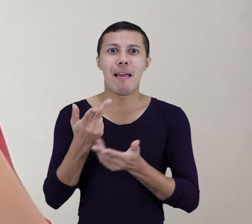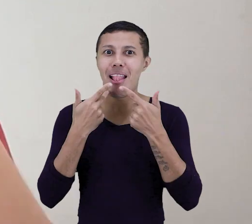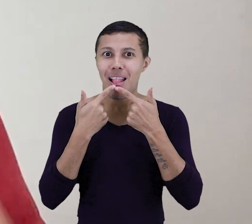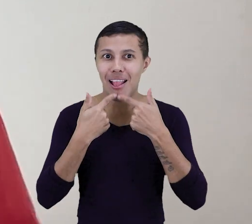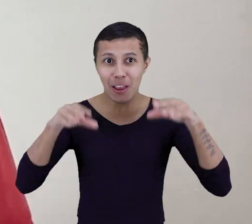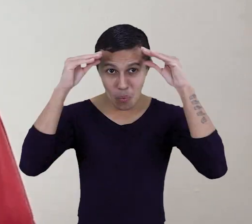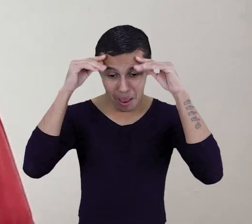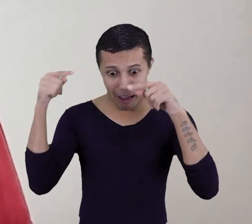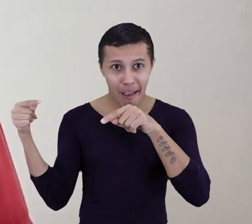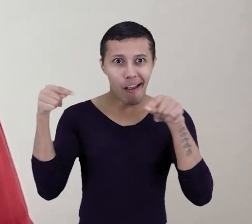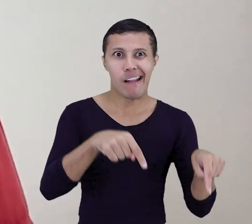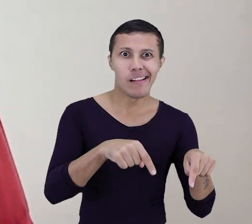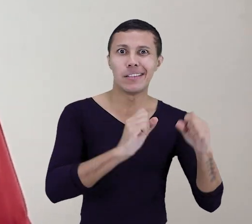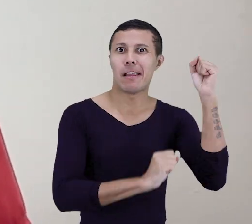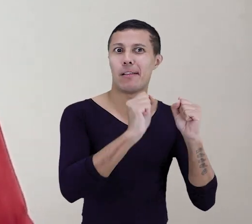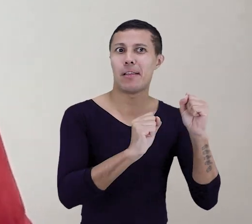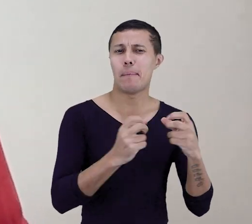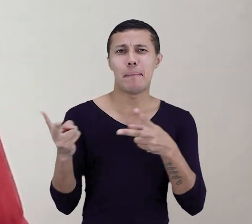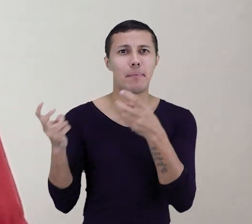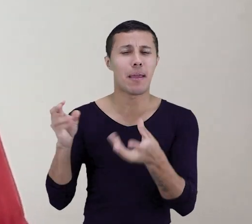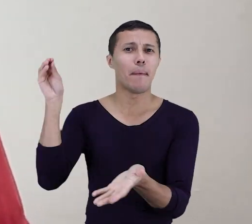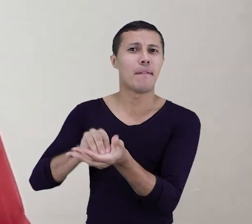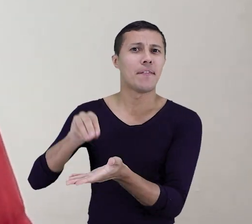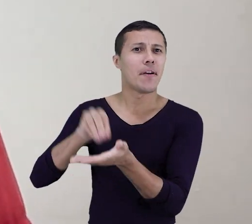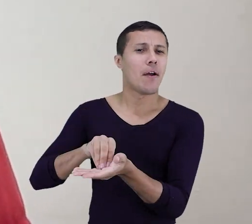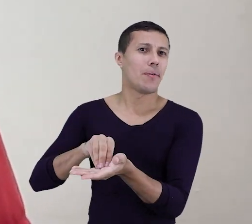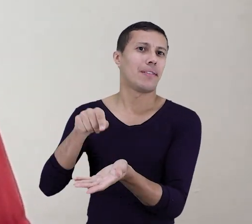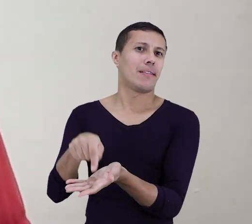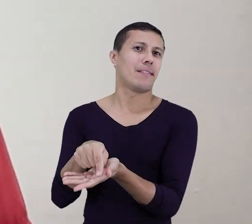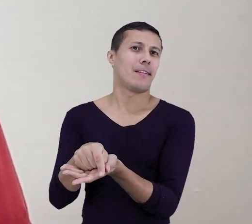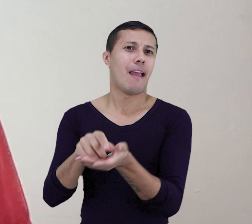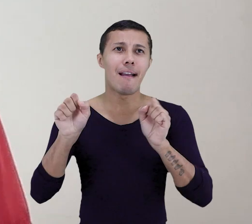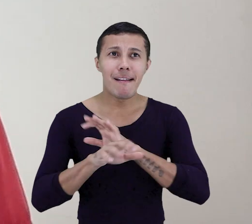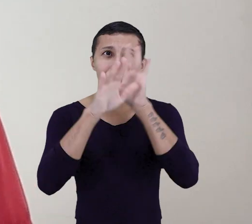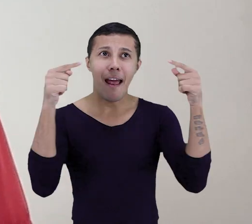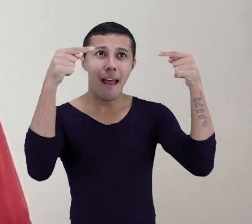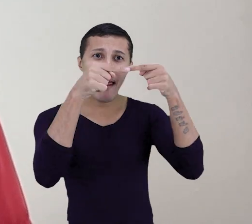estava... E o que nós percebemos? Estava faltando